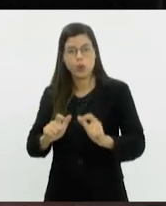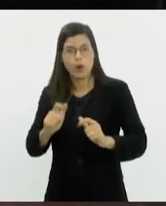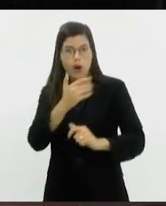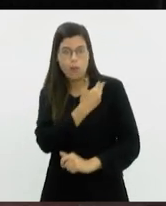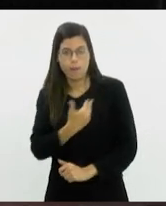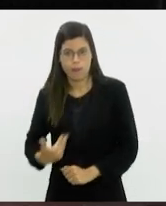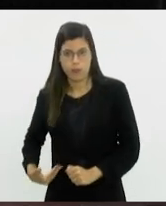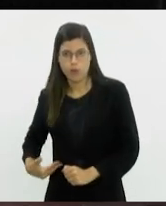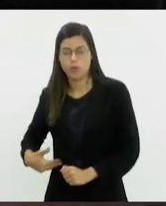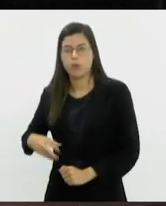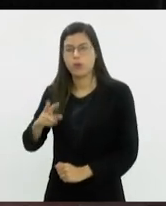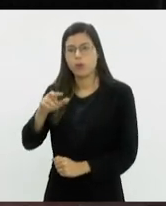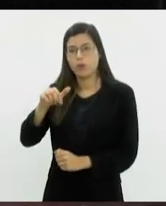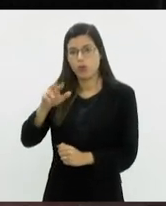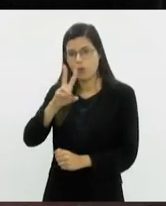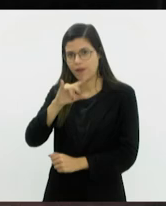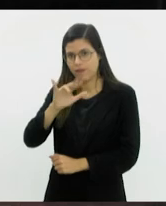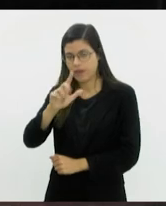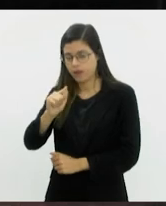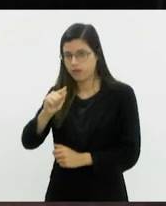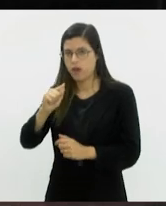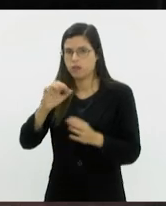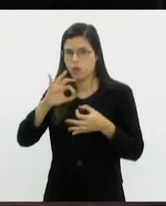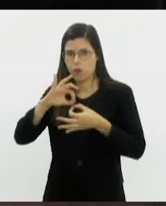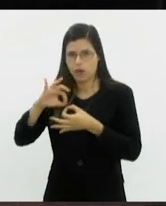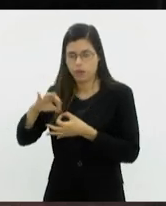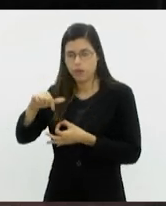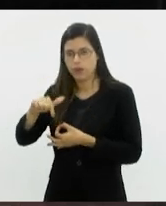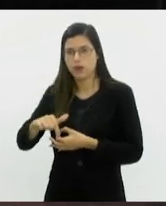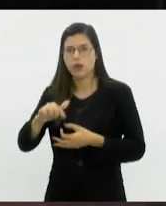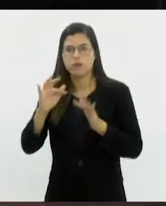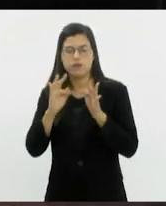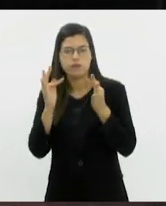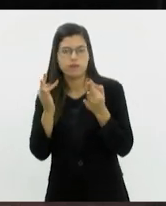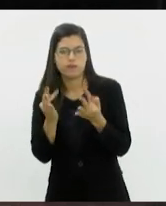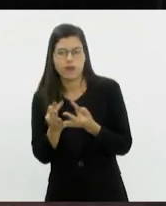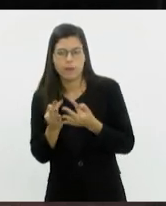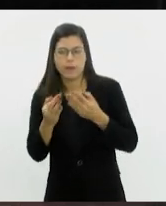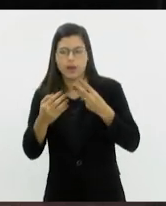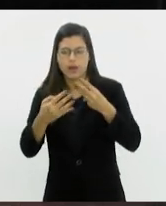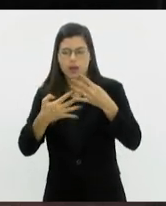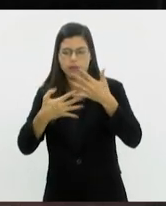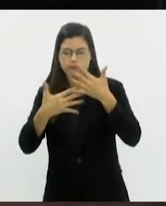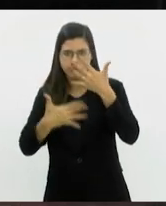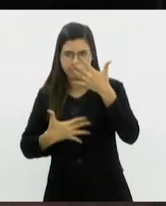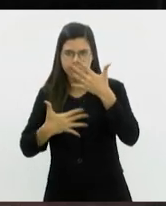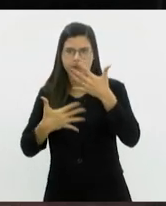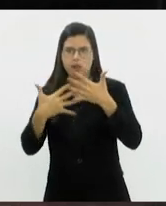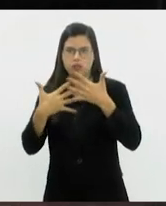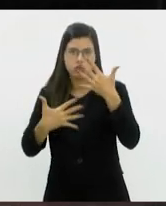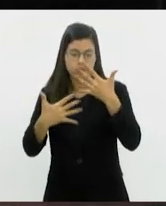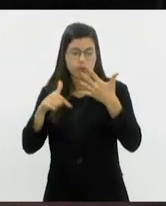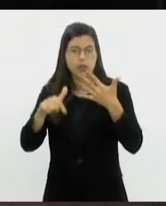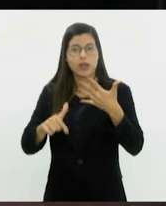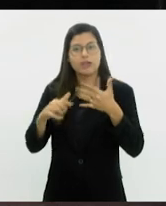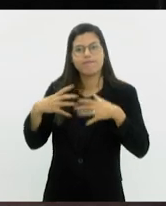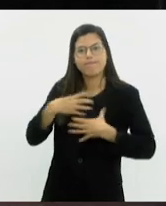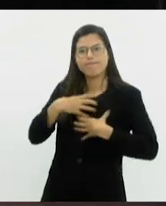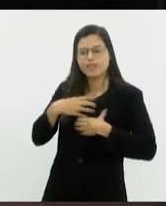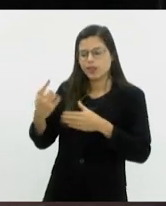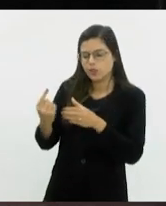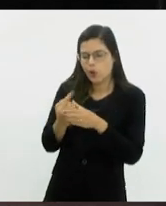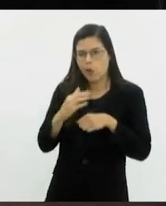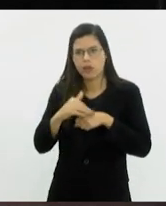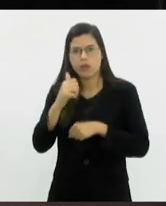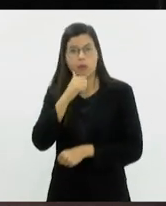Vila Olímpica, aquela família atípica se sente acolhida naquela mãe que muitas das vezes